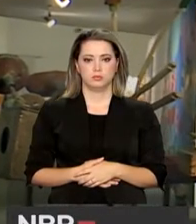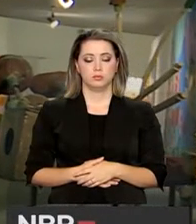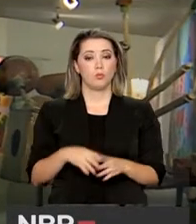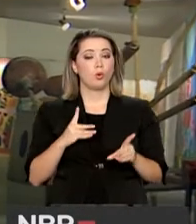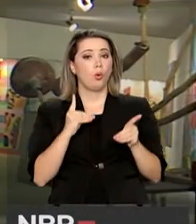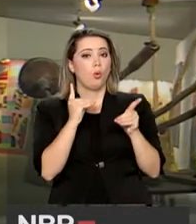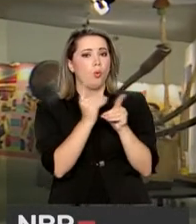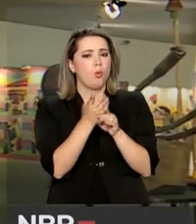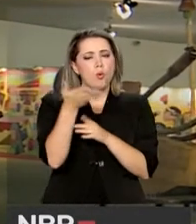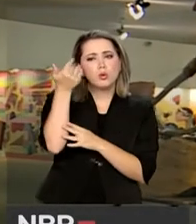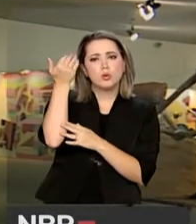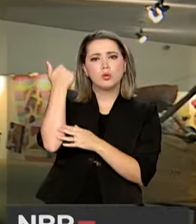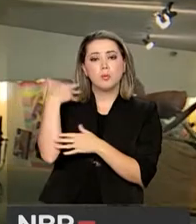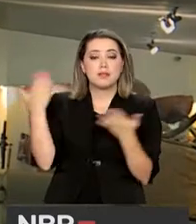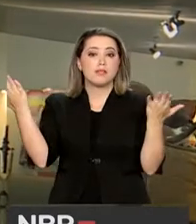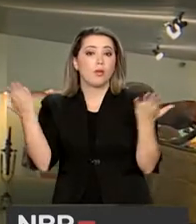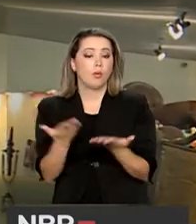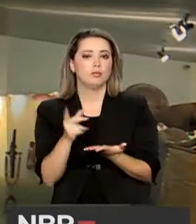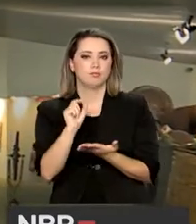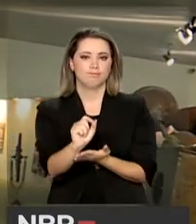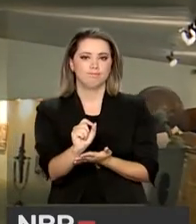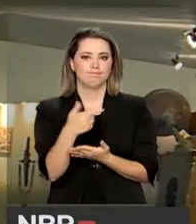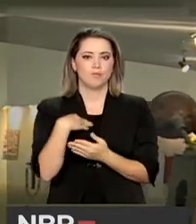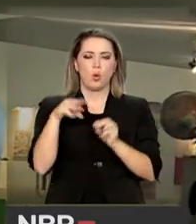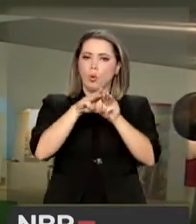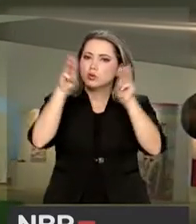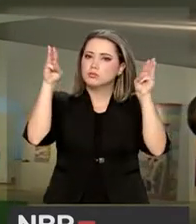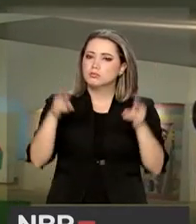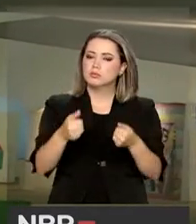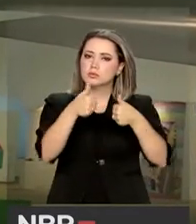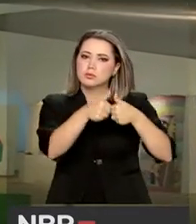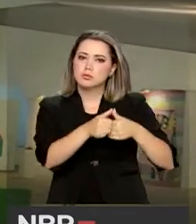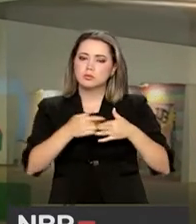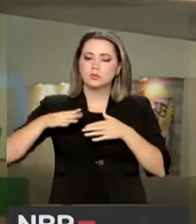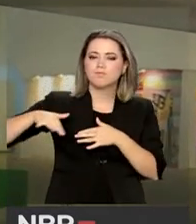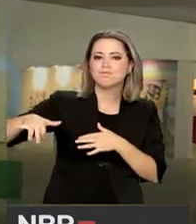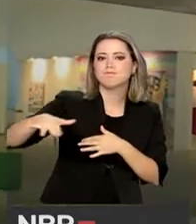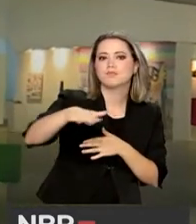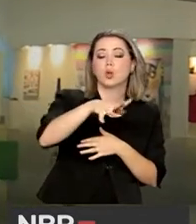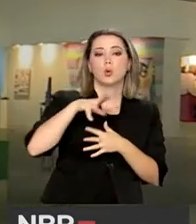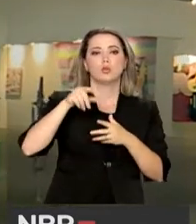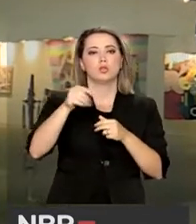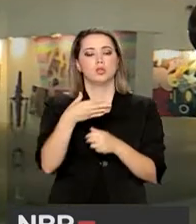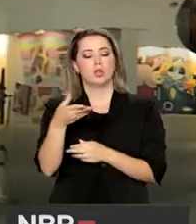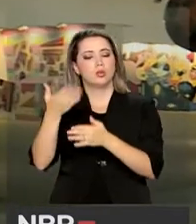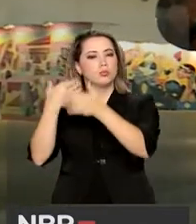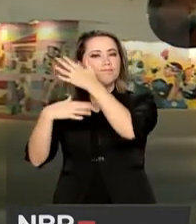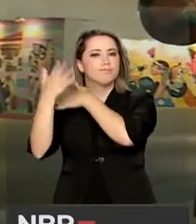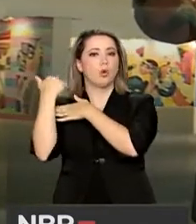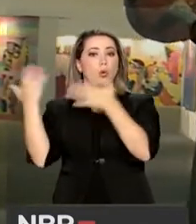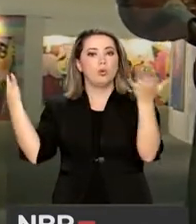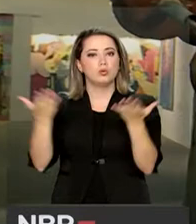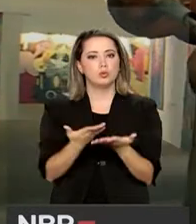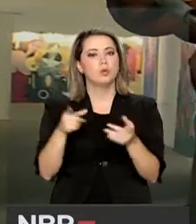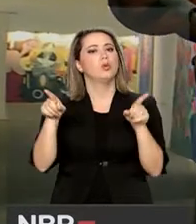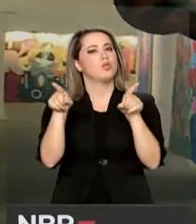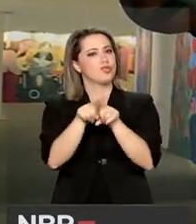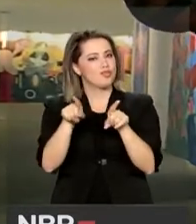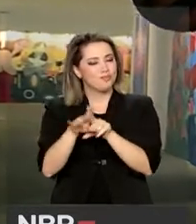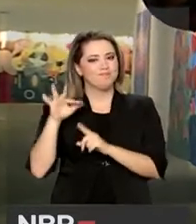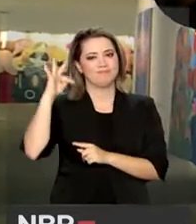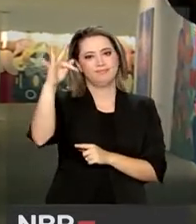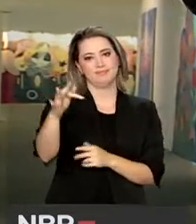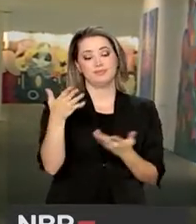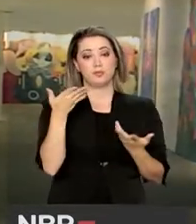Um encontro do passado com o presente. Os museus estão em constante movimento entre o ontem, o hoje e, por que não, o